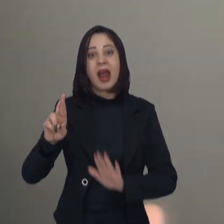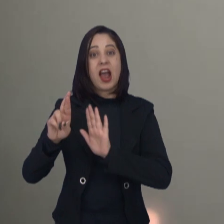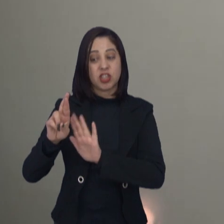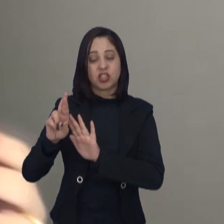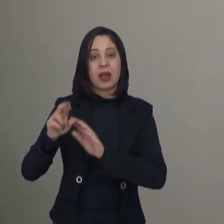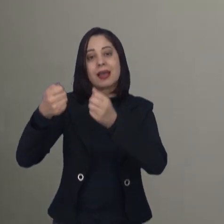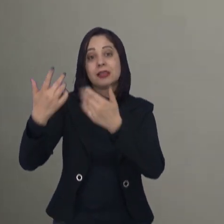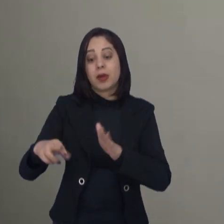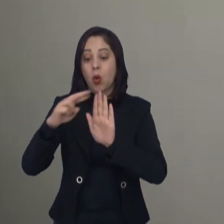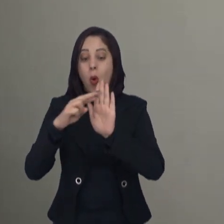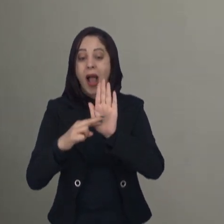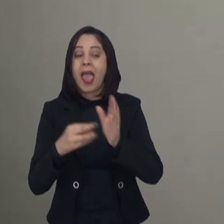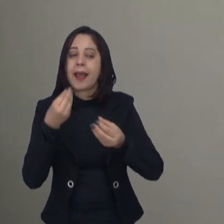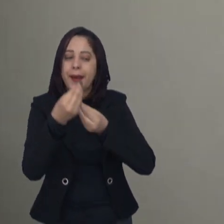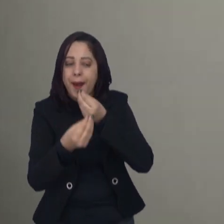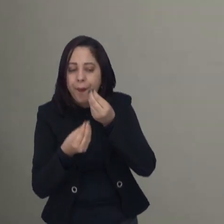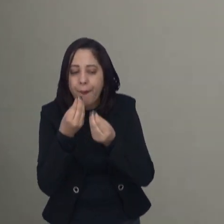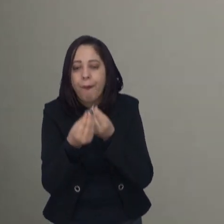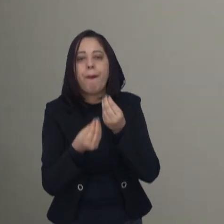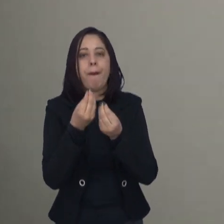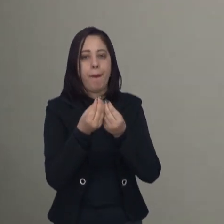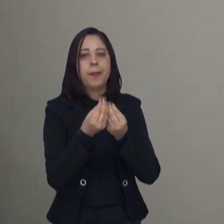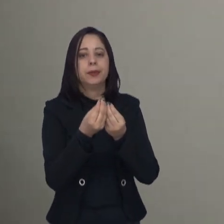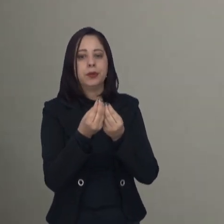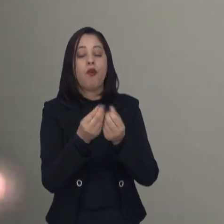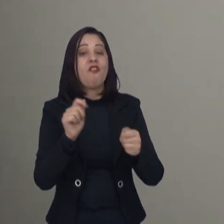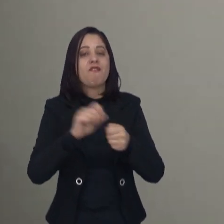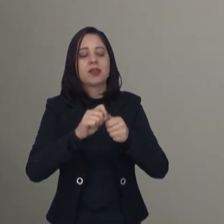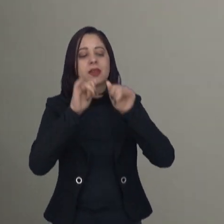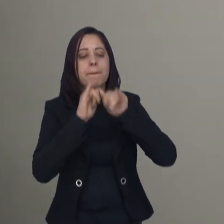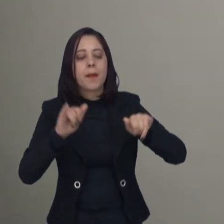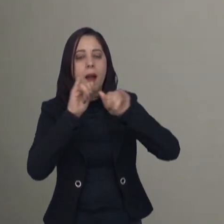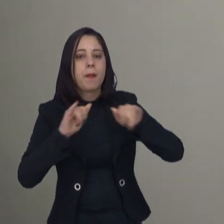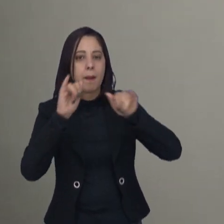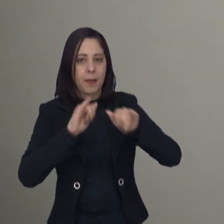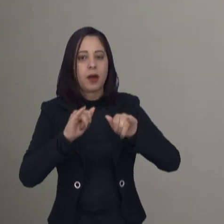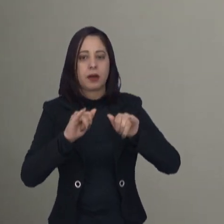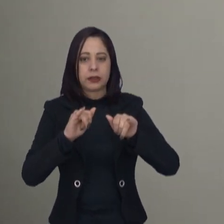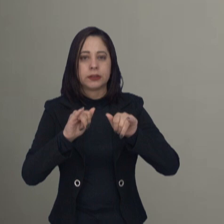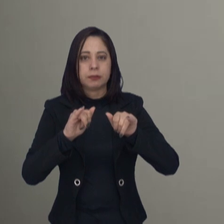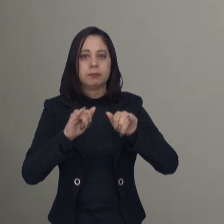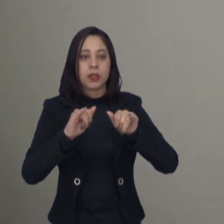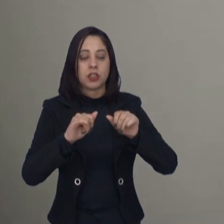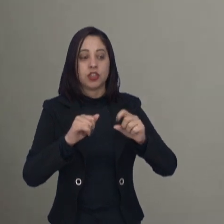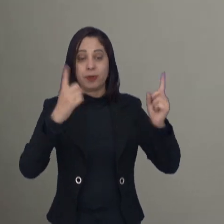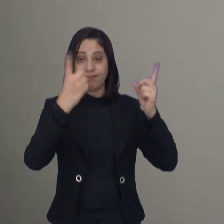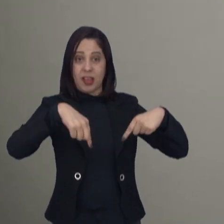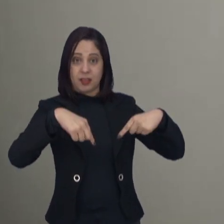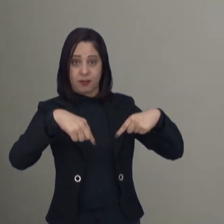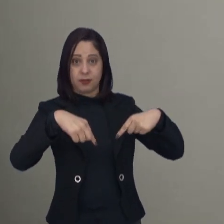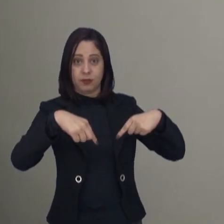maneira correta, com as bets, no caso de jogos de azar, enfim, as plataformas virtuais, né? E hoje o governo ele viu